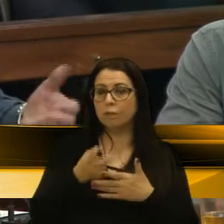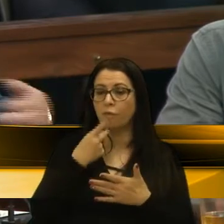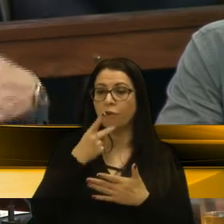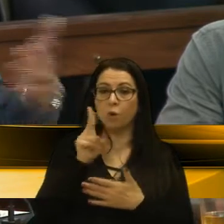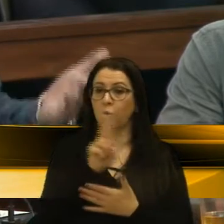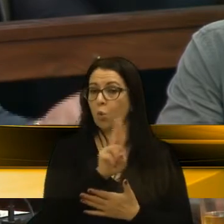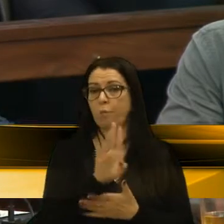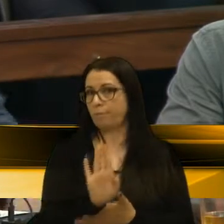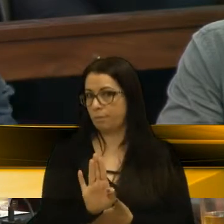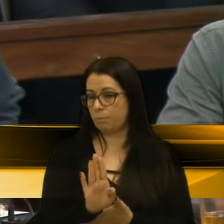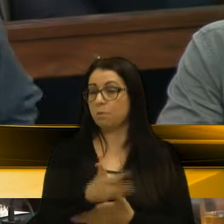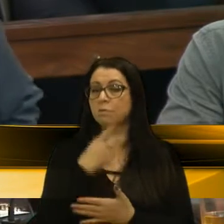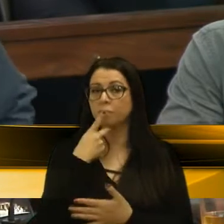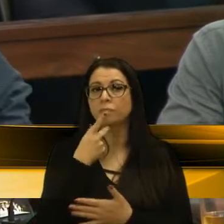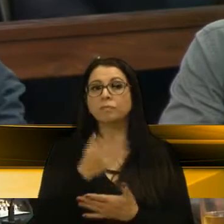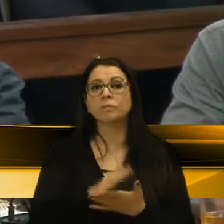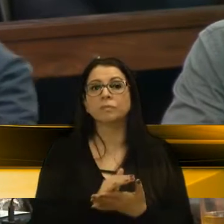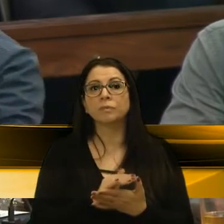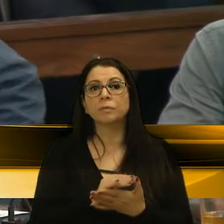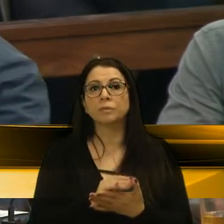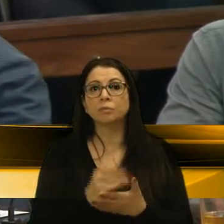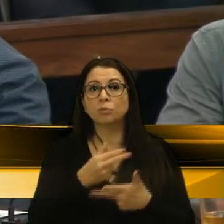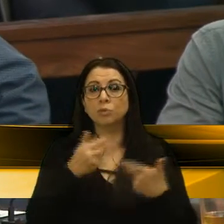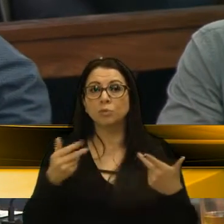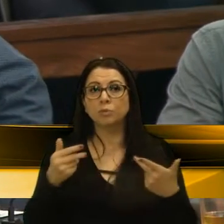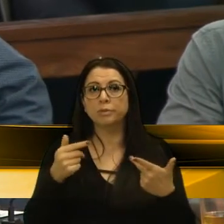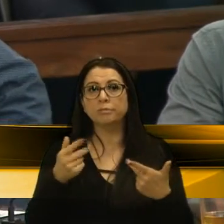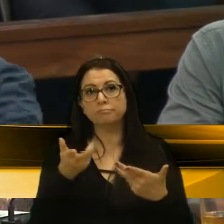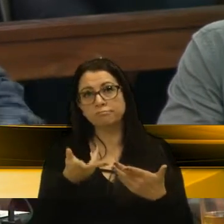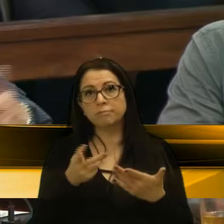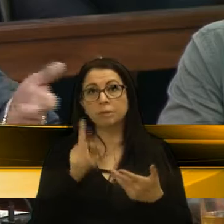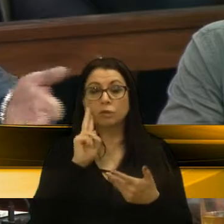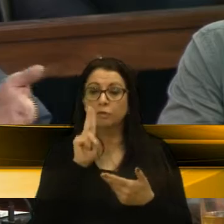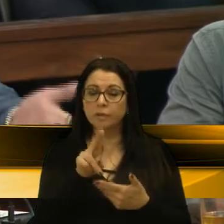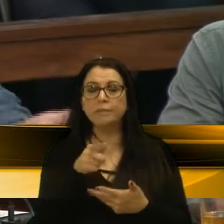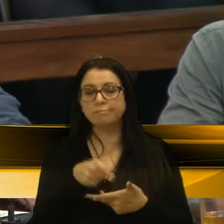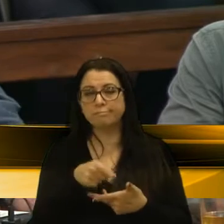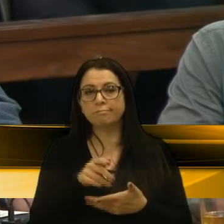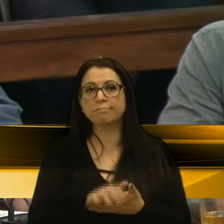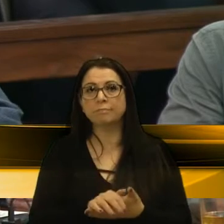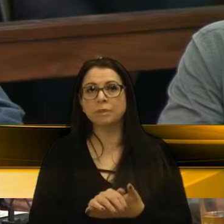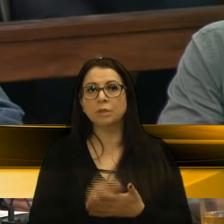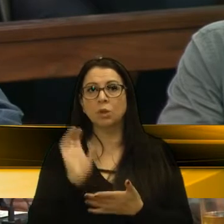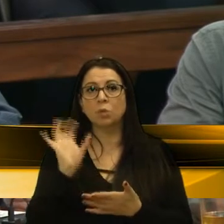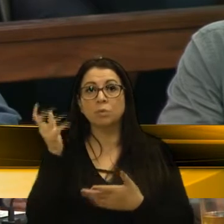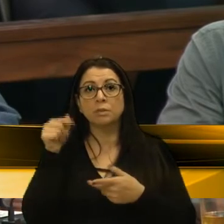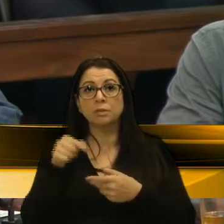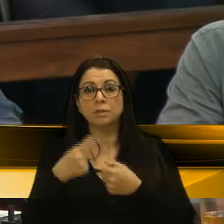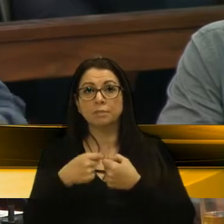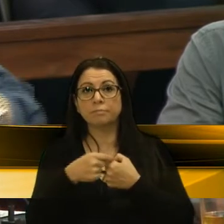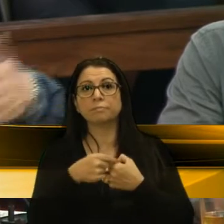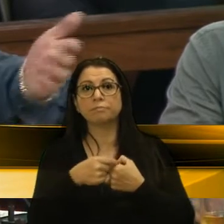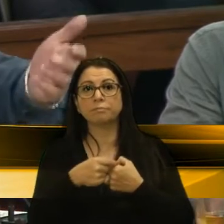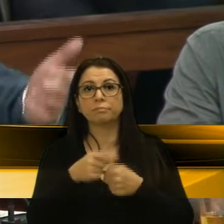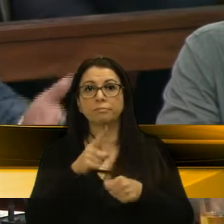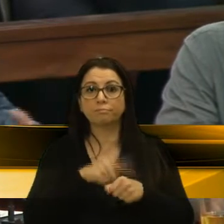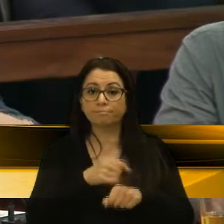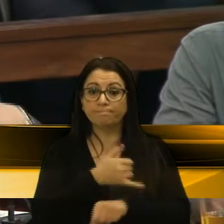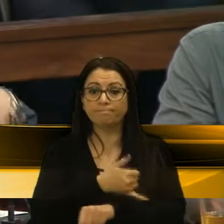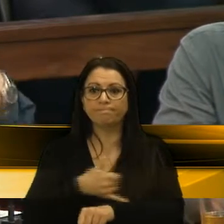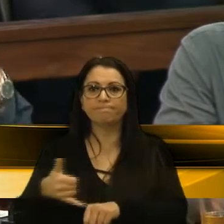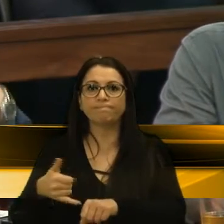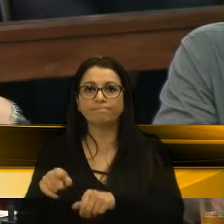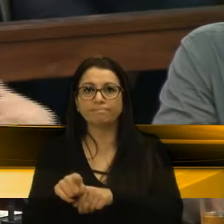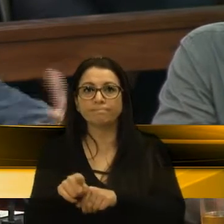nome, mas ele dizia, né, de muitas coisas que efetivamente nós estamos vendo aqui acontecer na nossa cidade, de o tempo está passando e